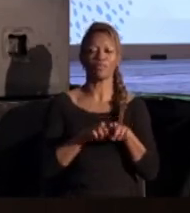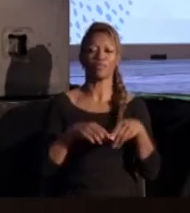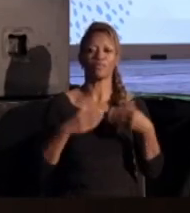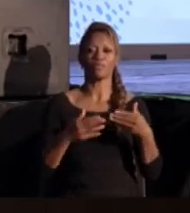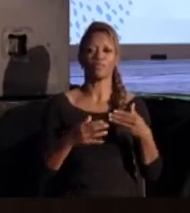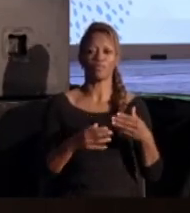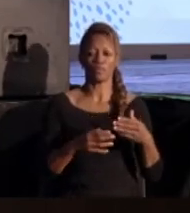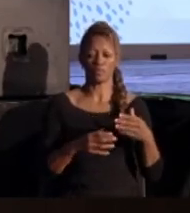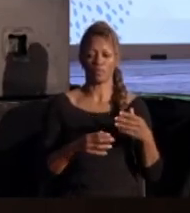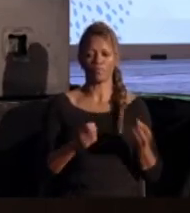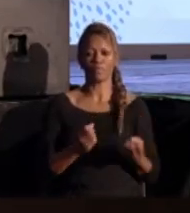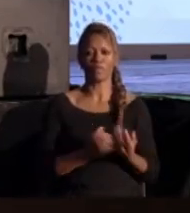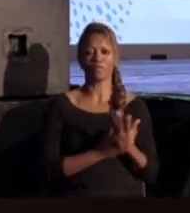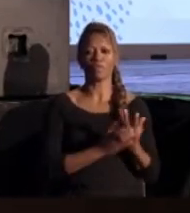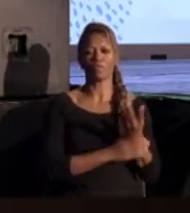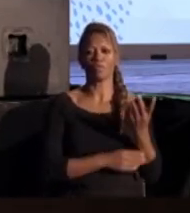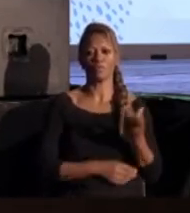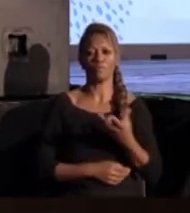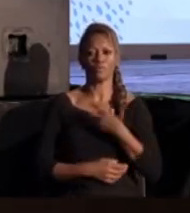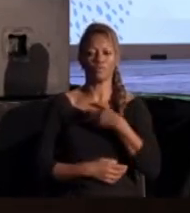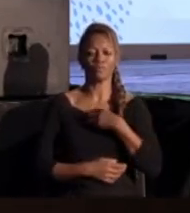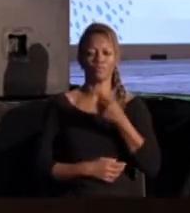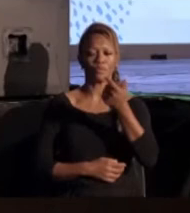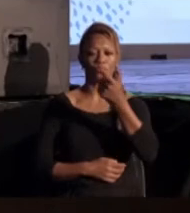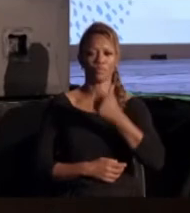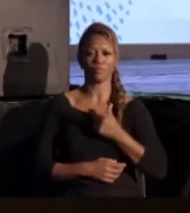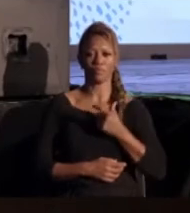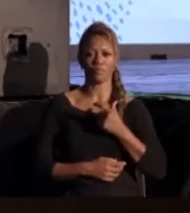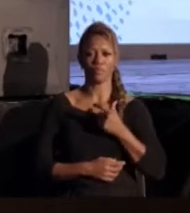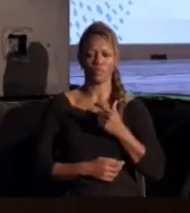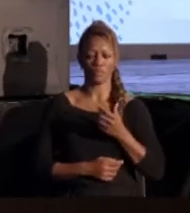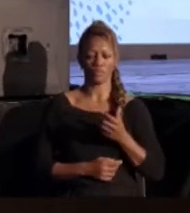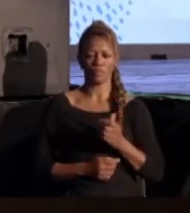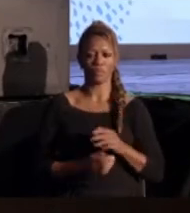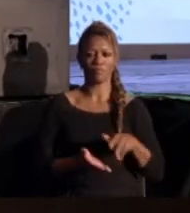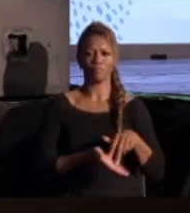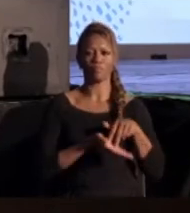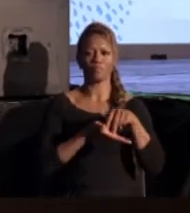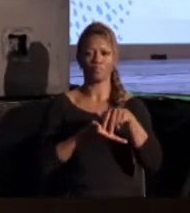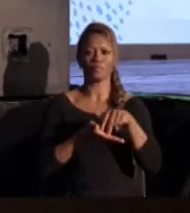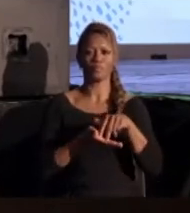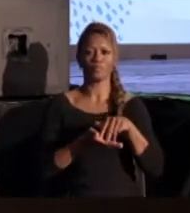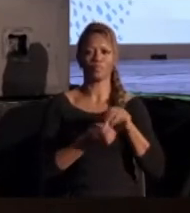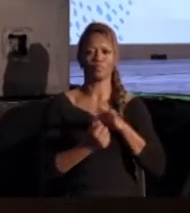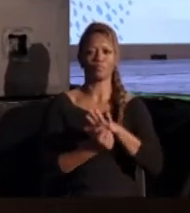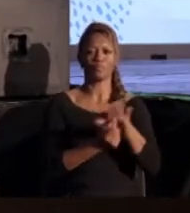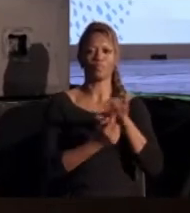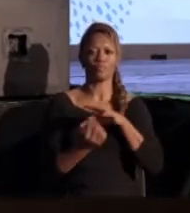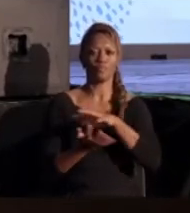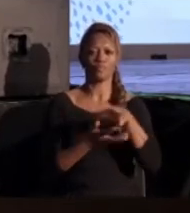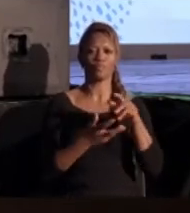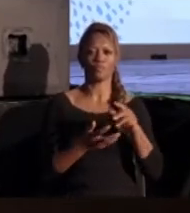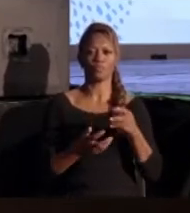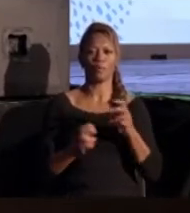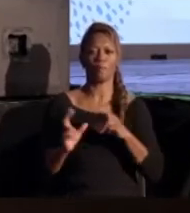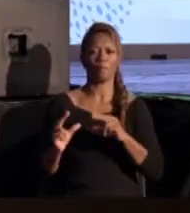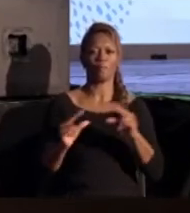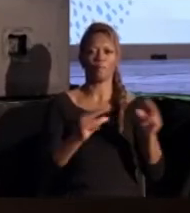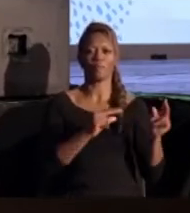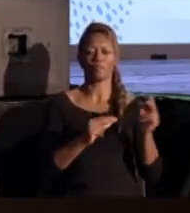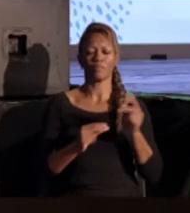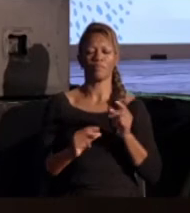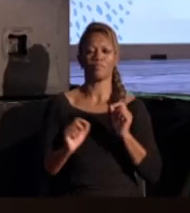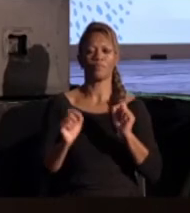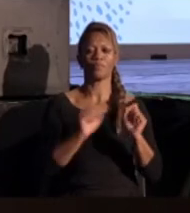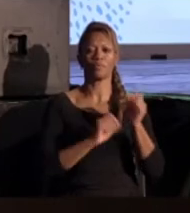forma o sujeito e o seu modo de ser e estar no mundo. Esse bate-papo foi pensado a